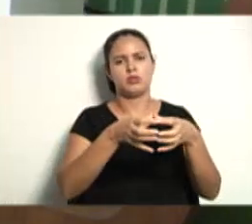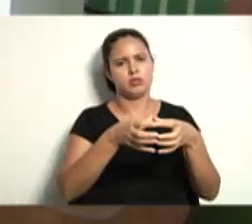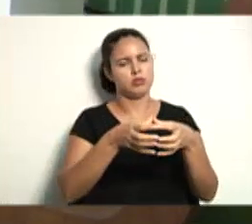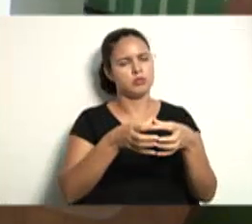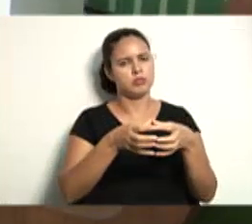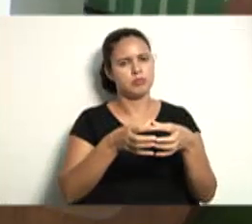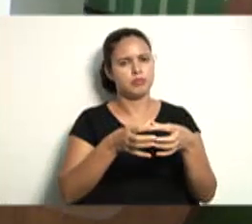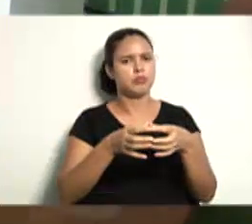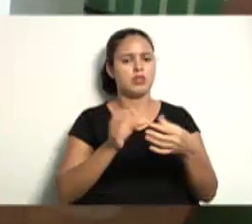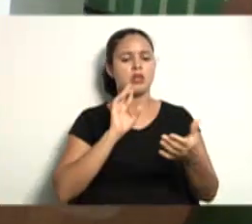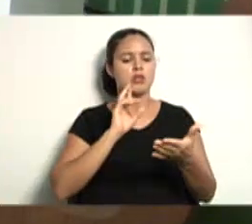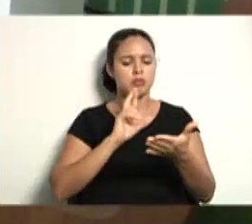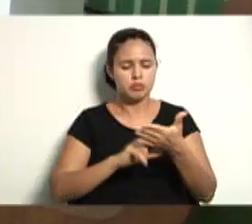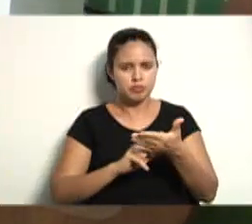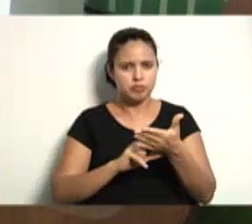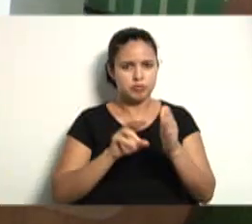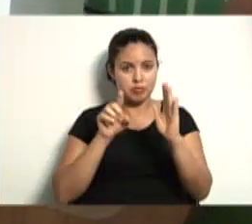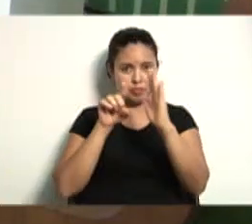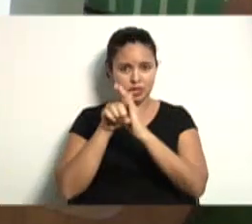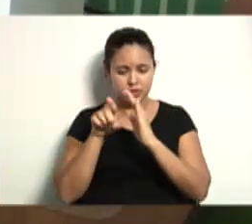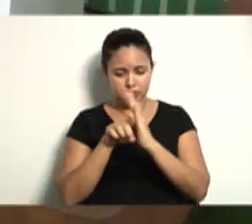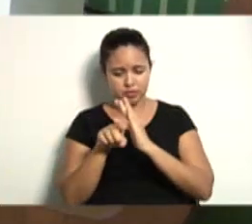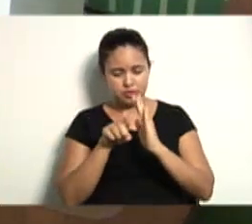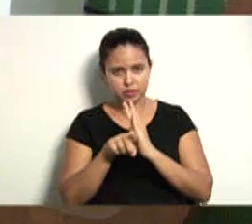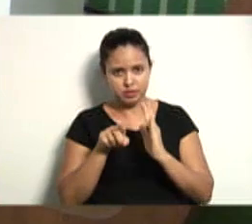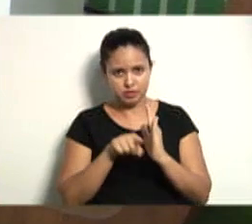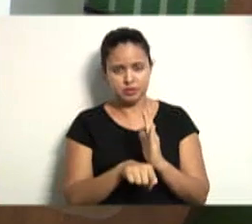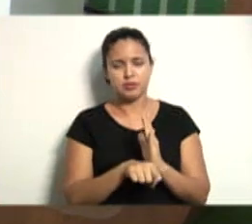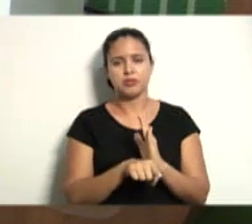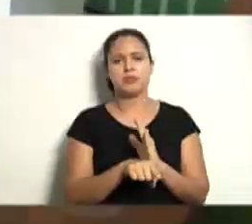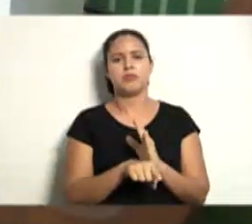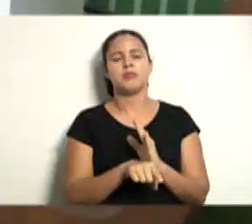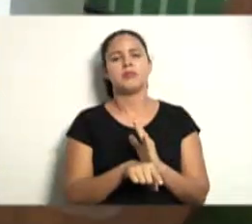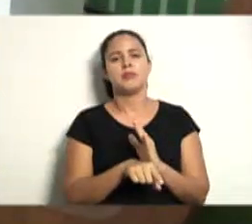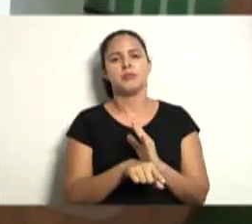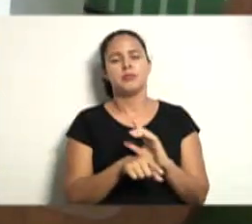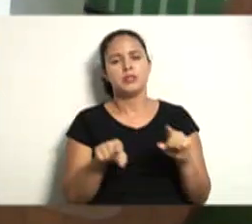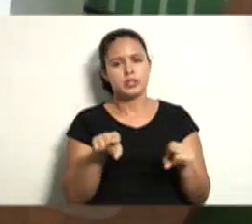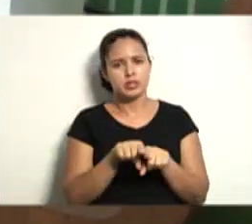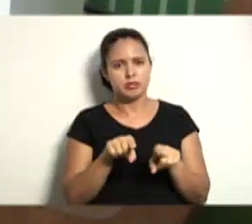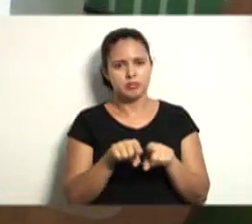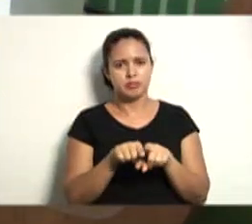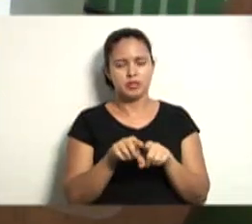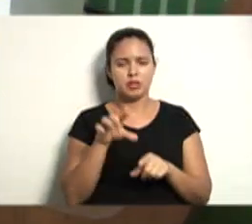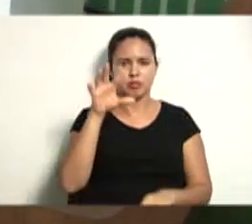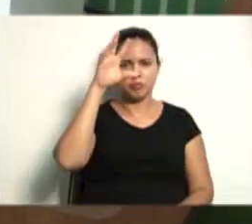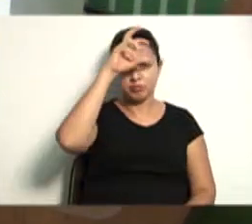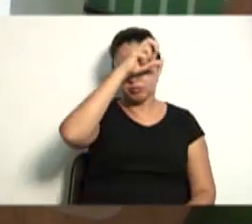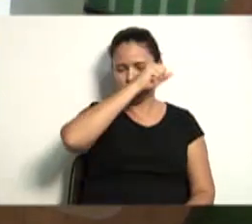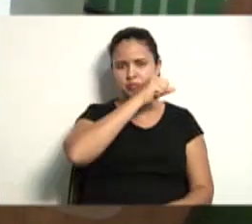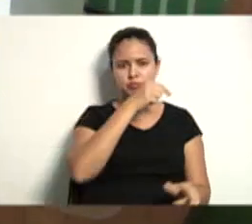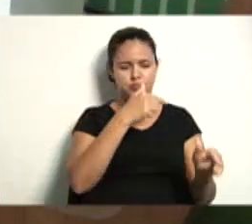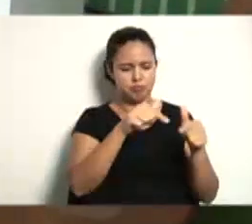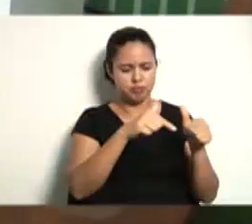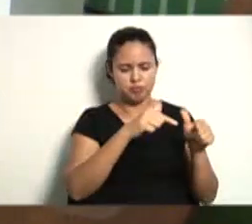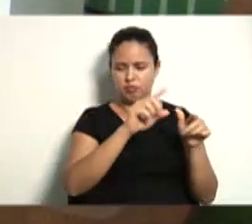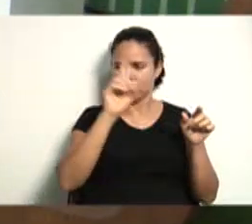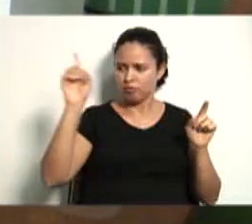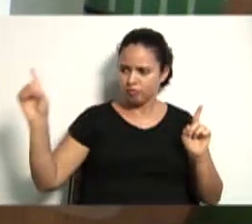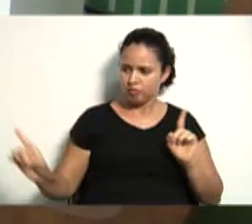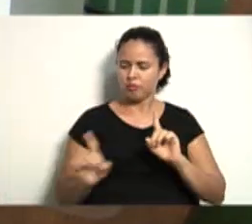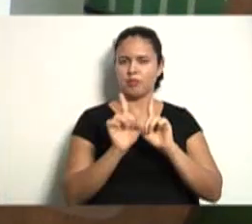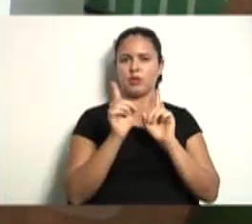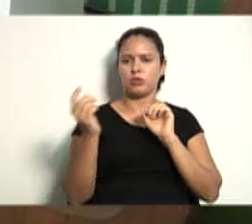além de responder as perguntas, é aprender a trabalhar com outra pessoa. Então,